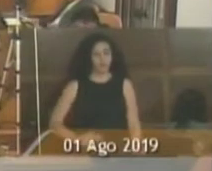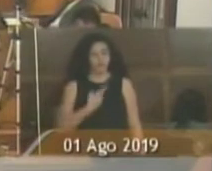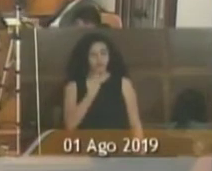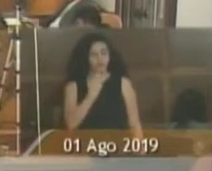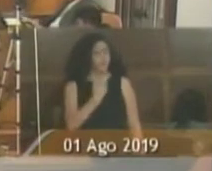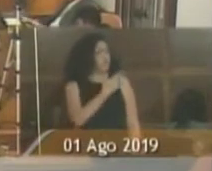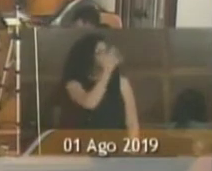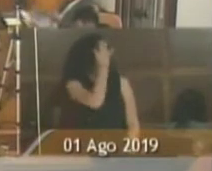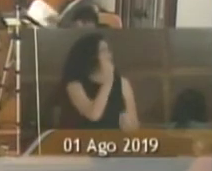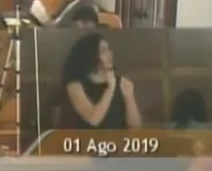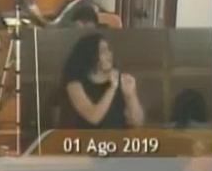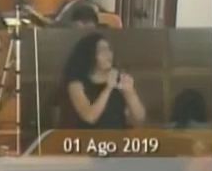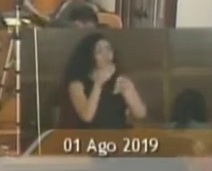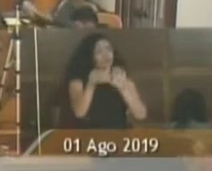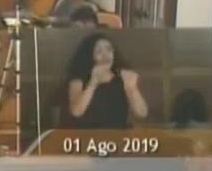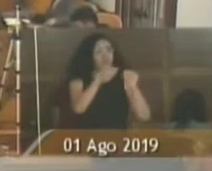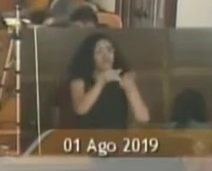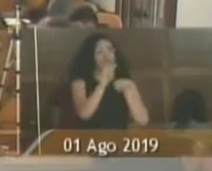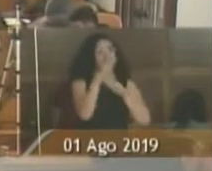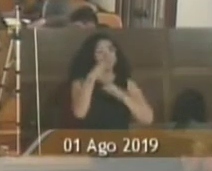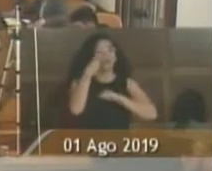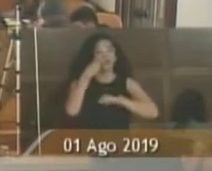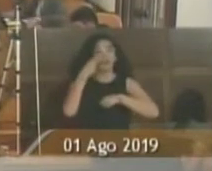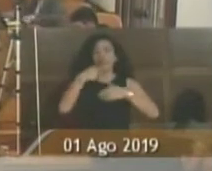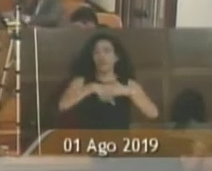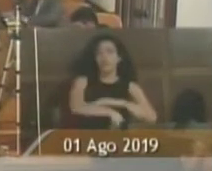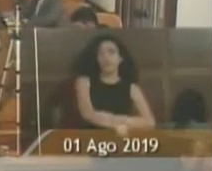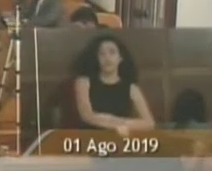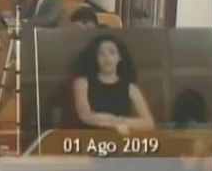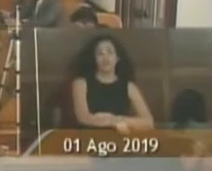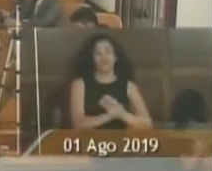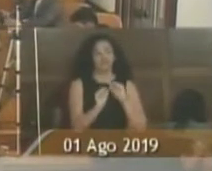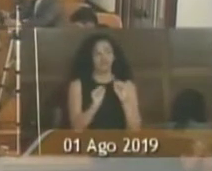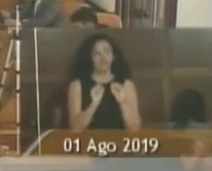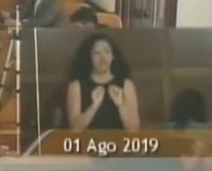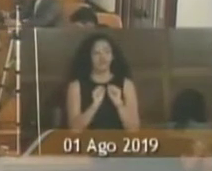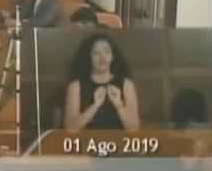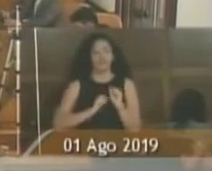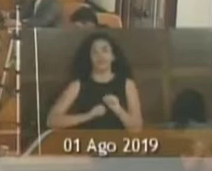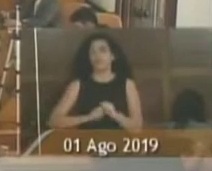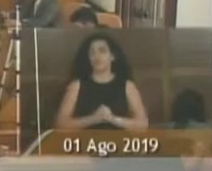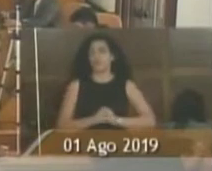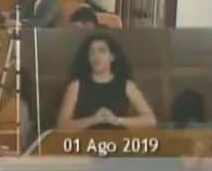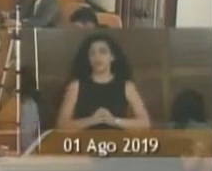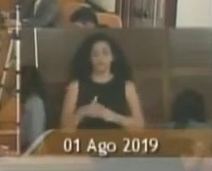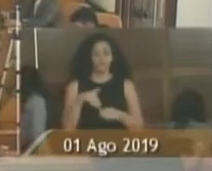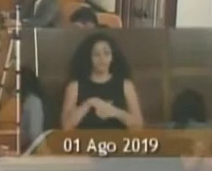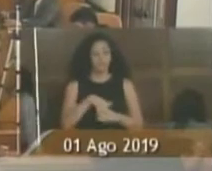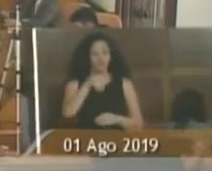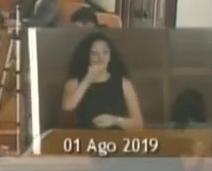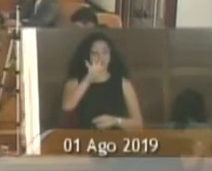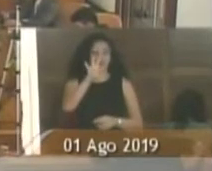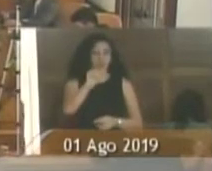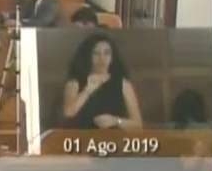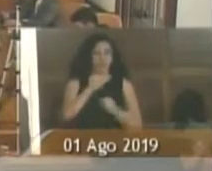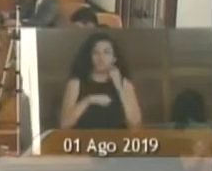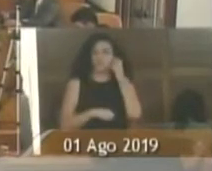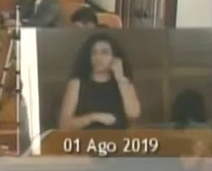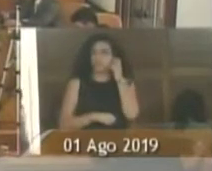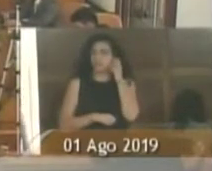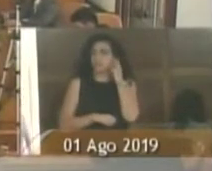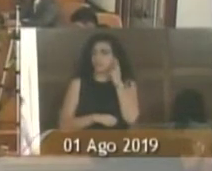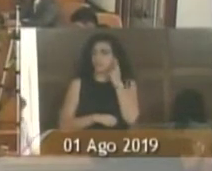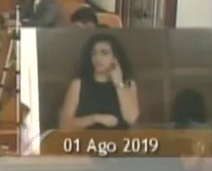Alguém pode, por gentileza, chamar os vereadores lá embaixo? Que estão presentes aí, por favor. Para votar a ata. E o Max tem